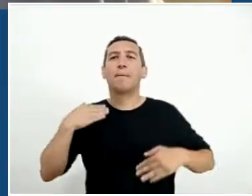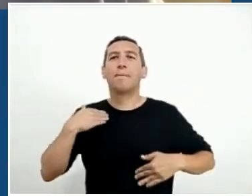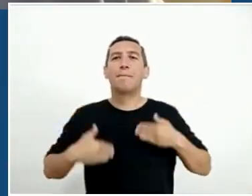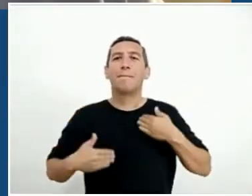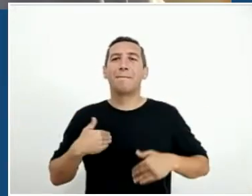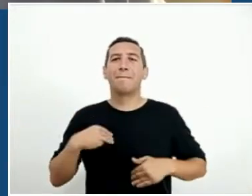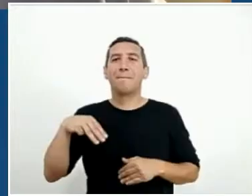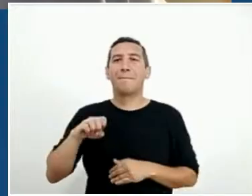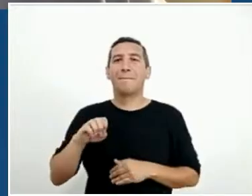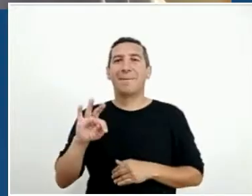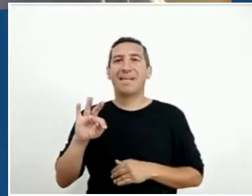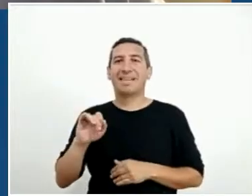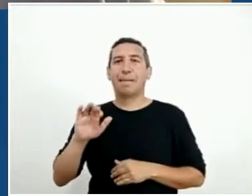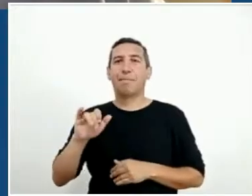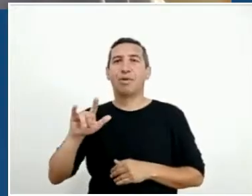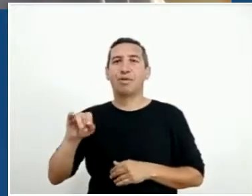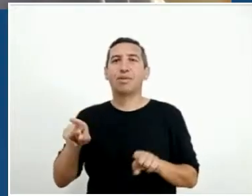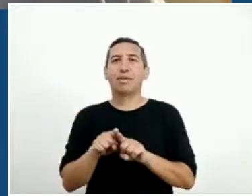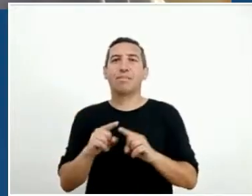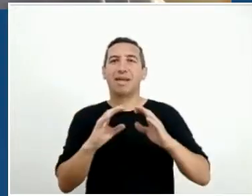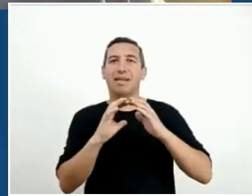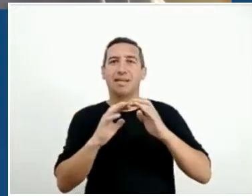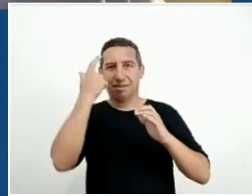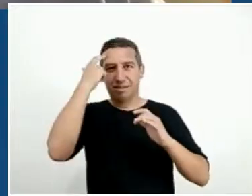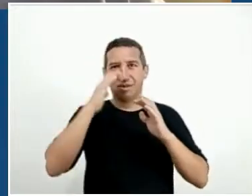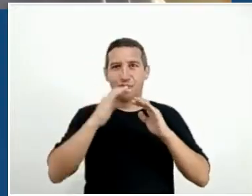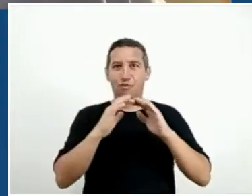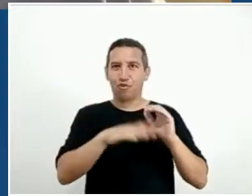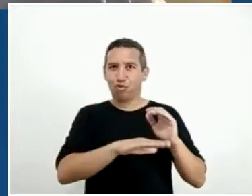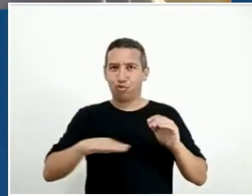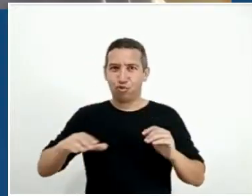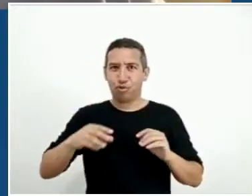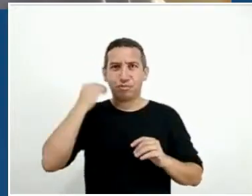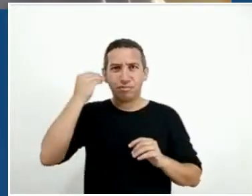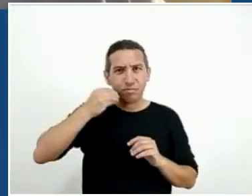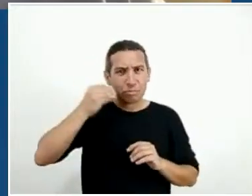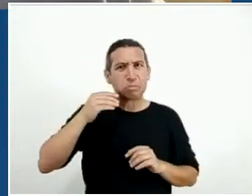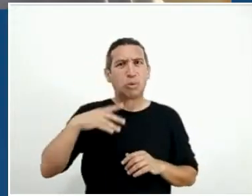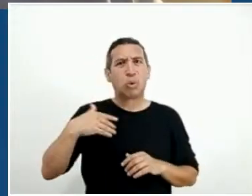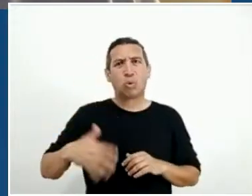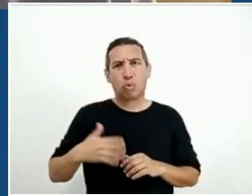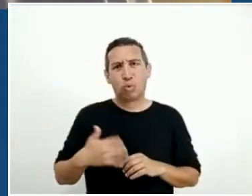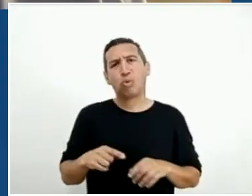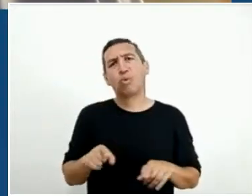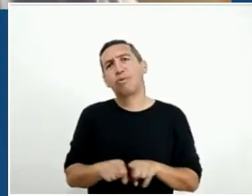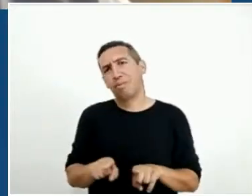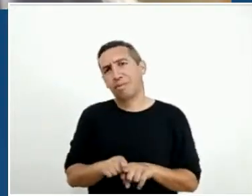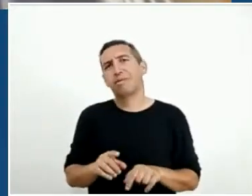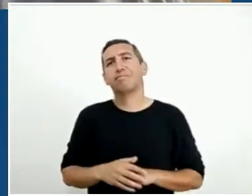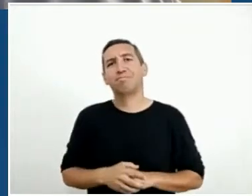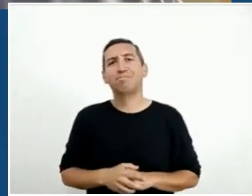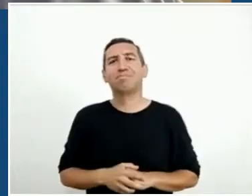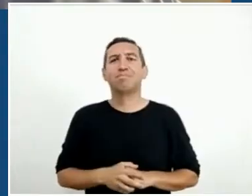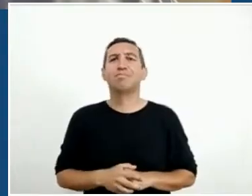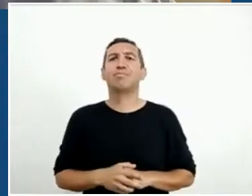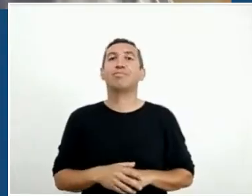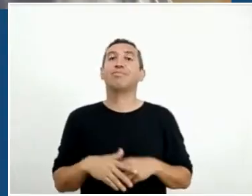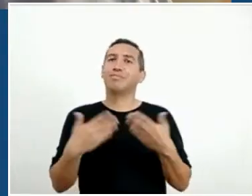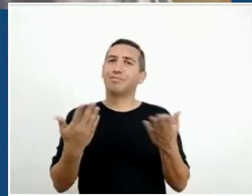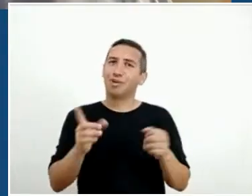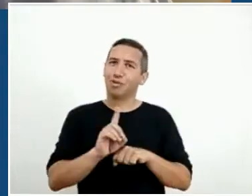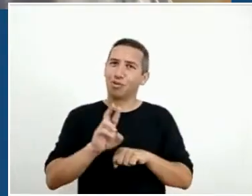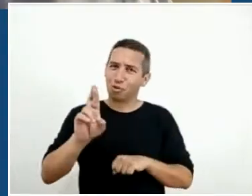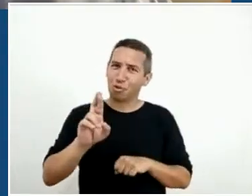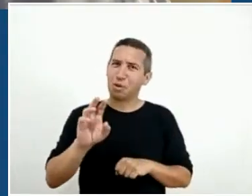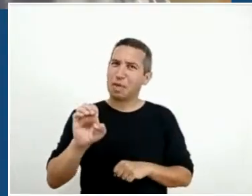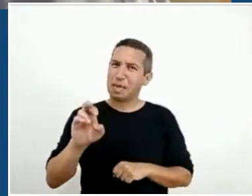em neurologia infantil, emergências em neurologias infantil. Doutor Erasmo,